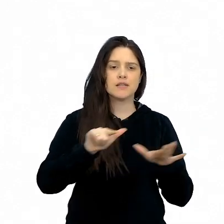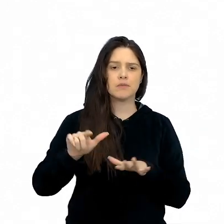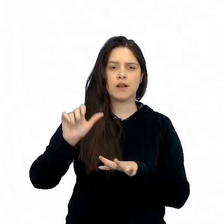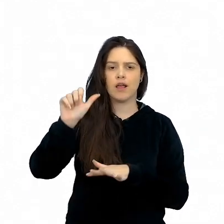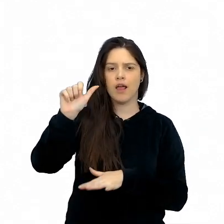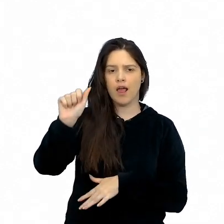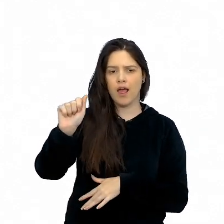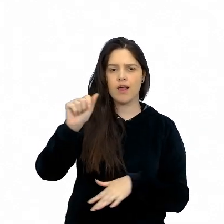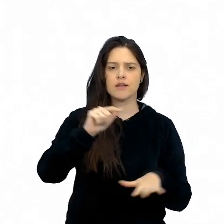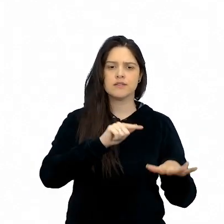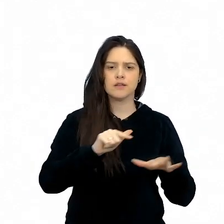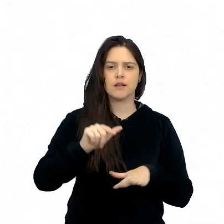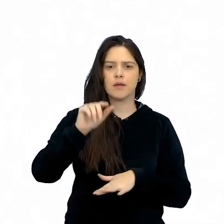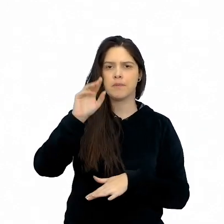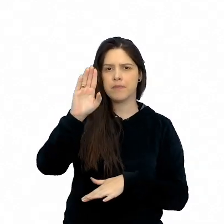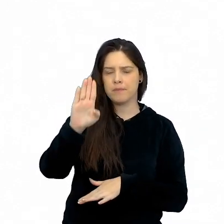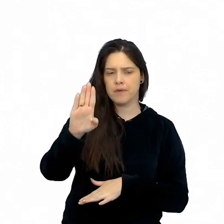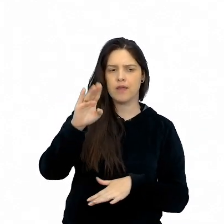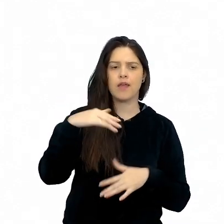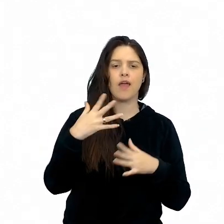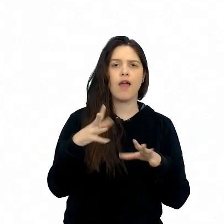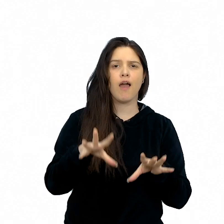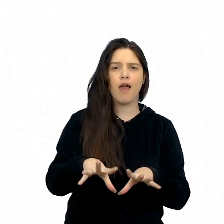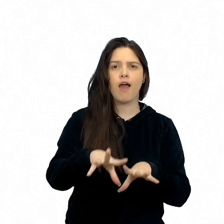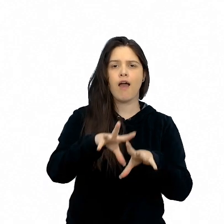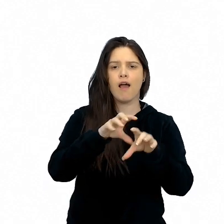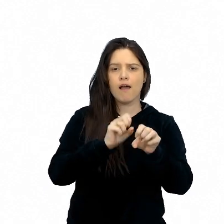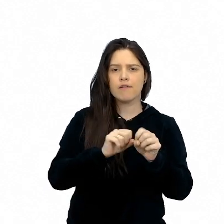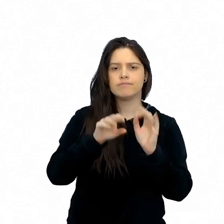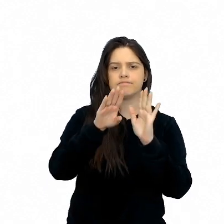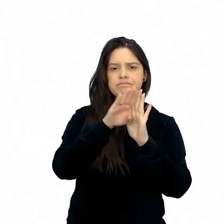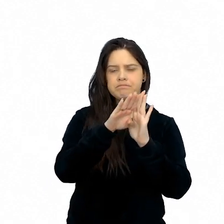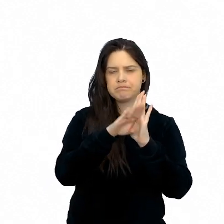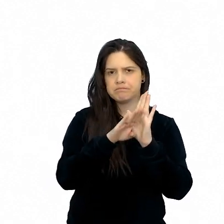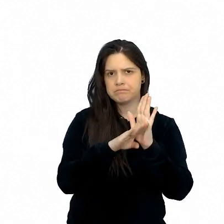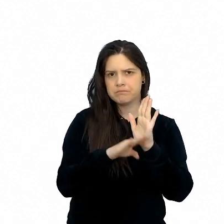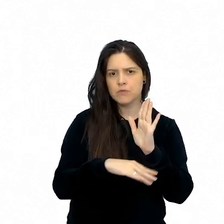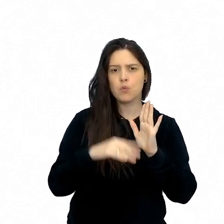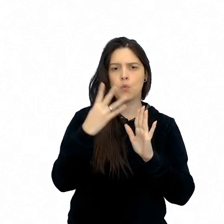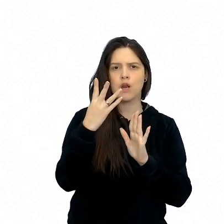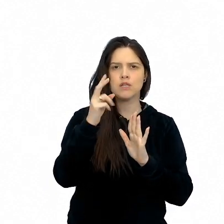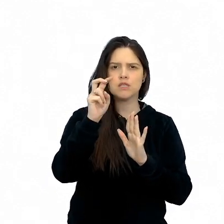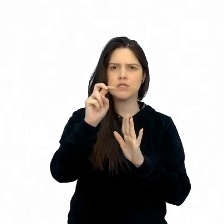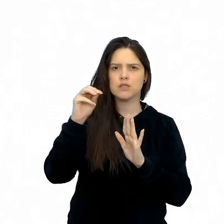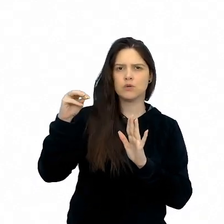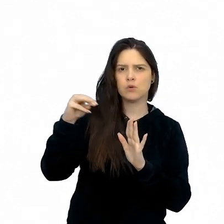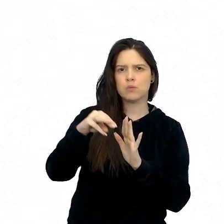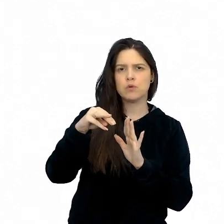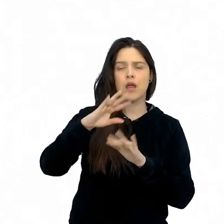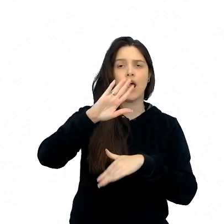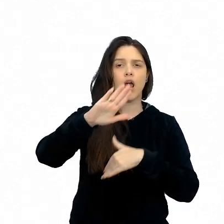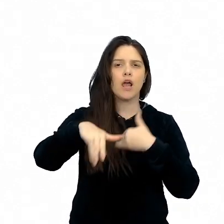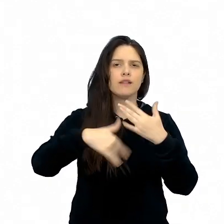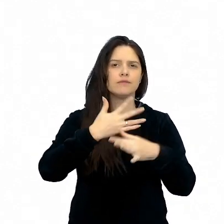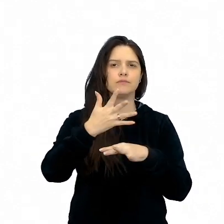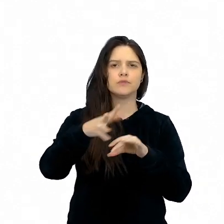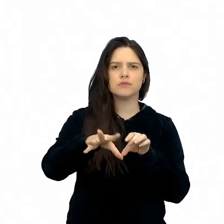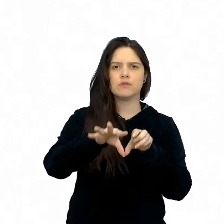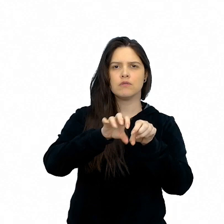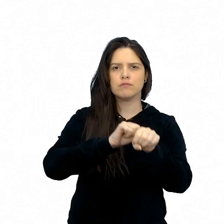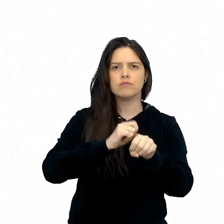foi semana passada, nós temos o quê? A formação de etapa, ela gasta 45 minutos. Depois da formação de etapa, nós vamos